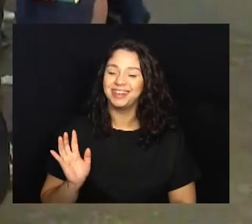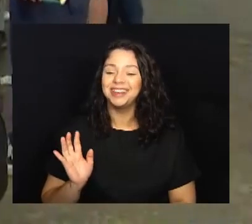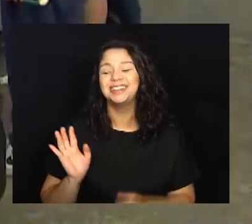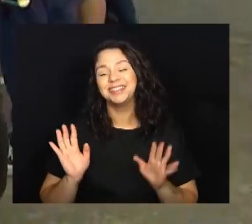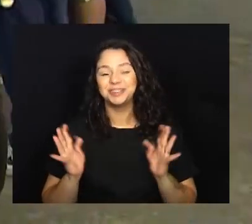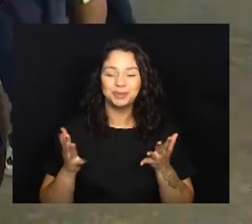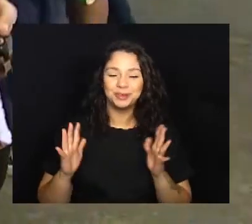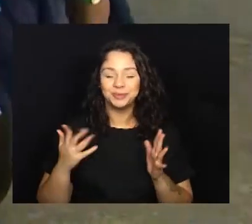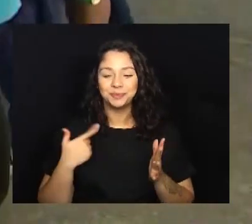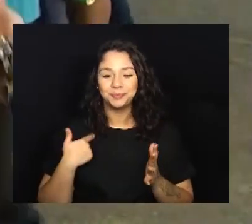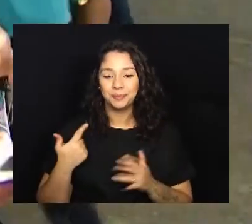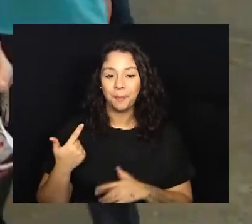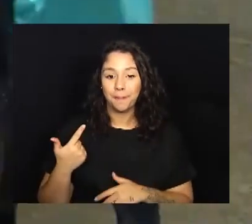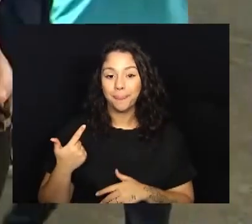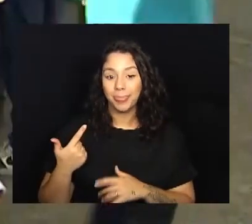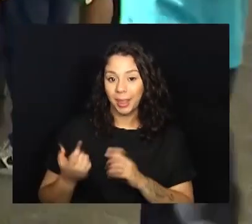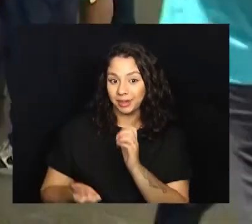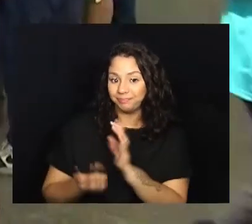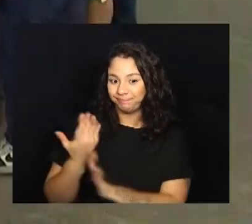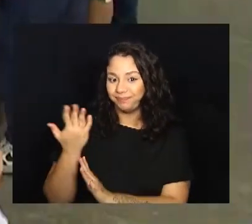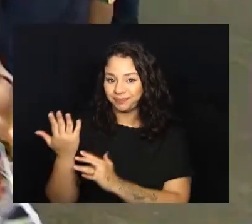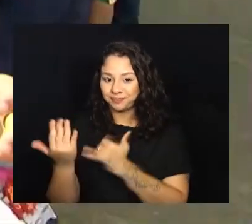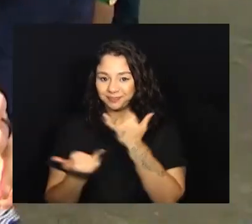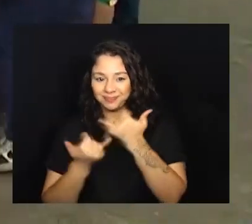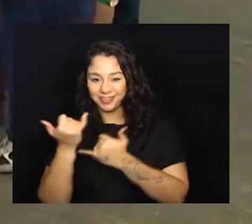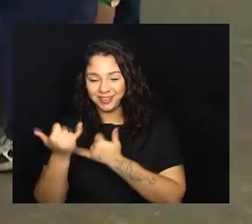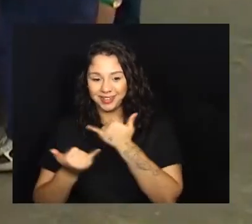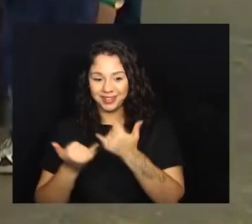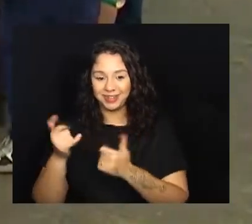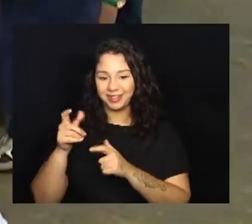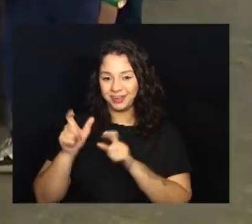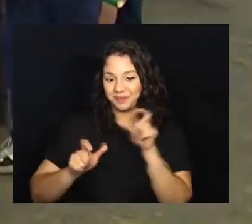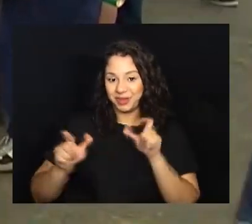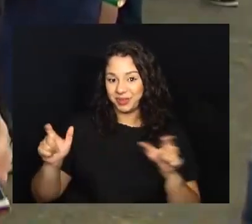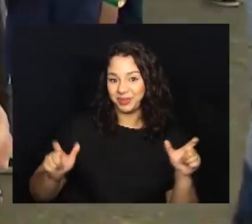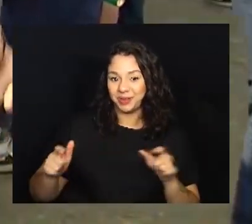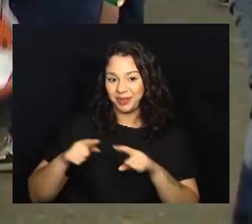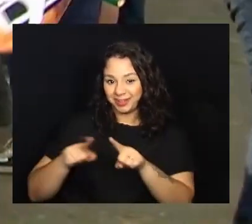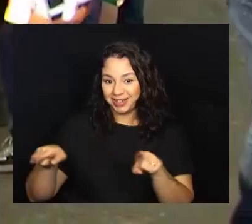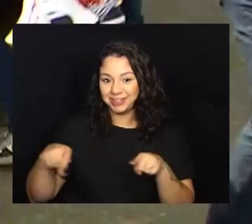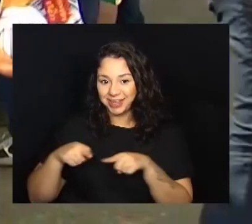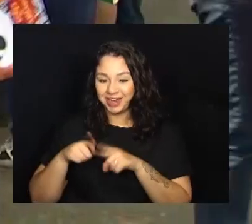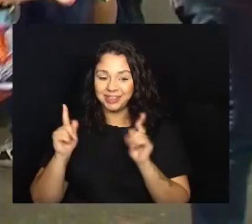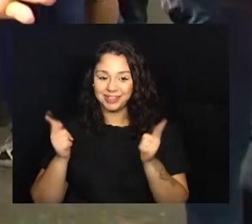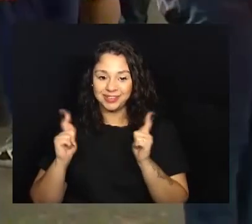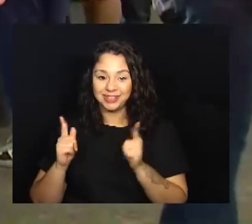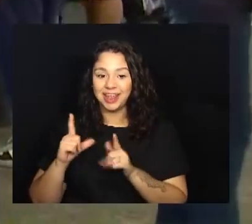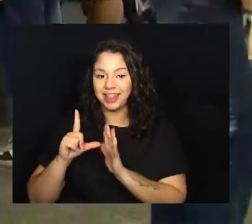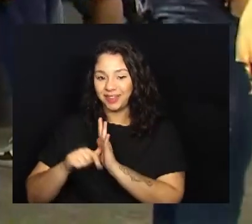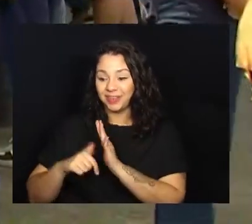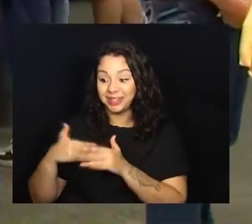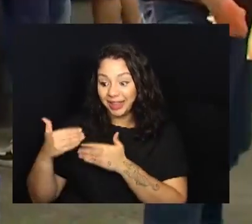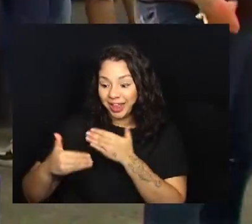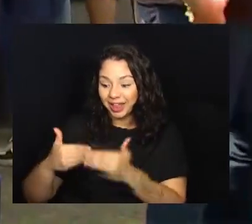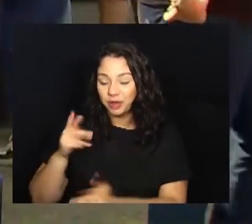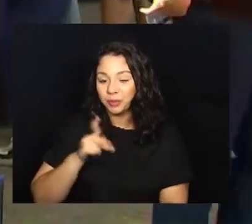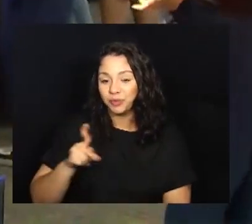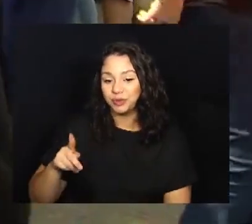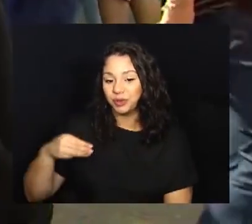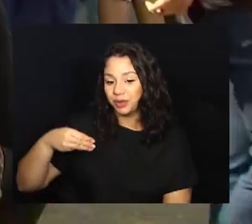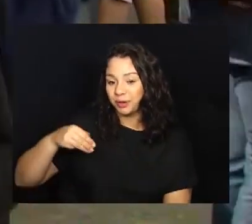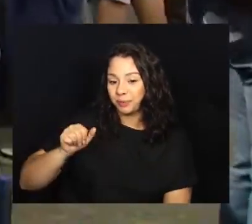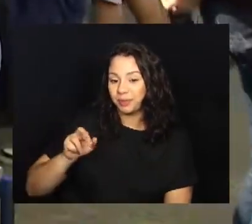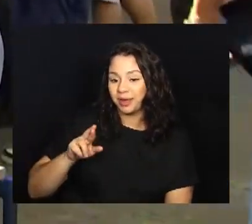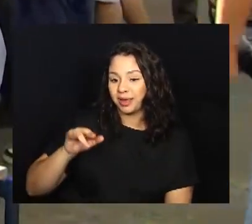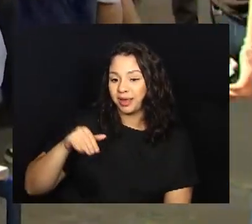menos eu pensava, a gente fez tudo na brincadeira, o povo da sala, para se divertir, e a gente foi descobrindo quando a professora Mariana, ela me